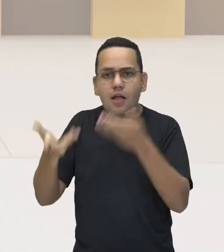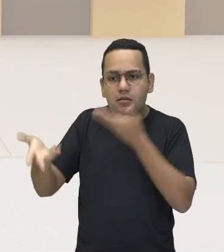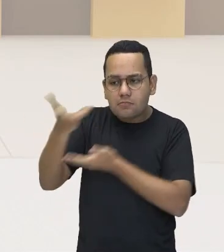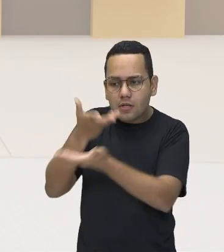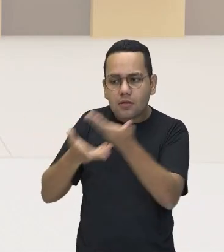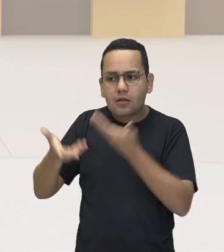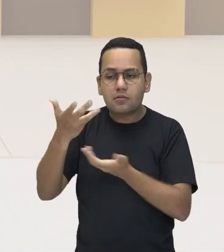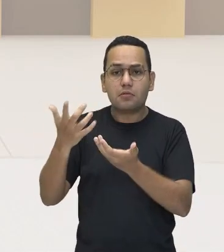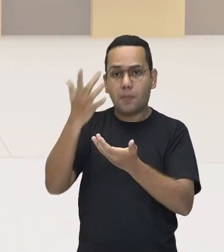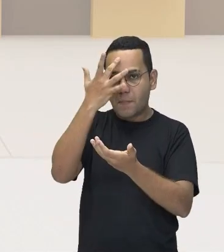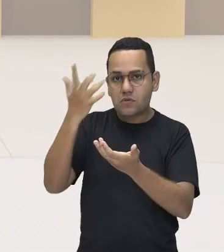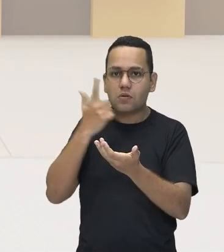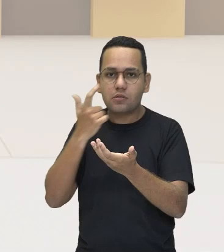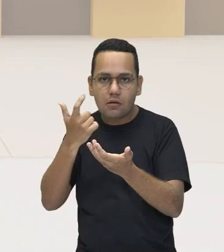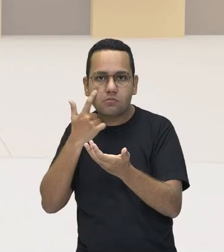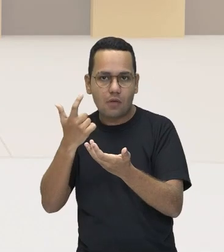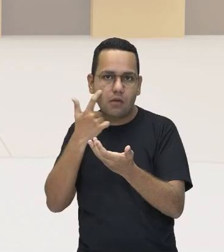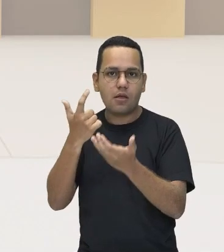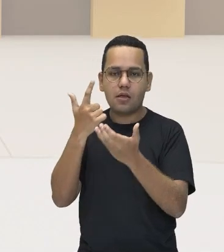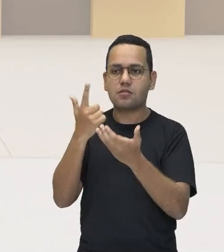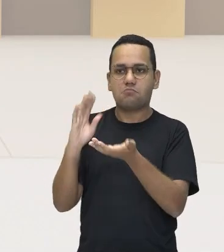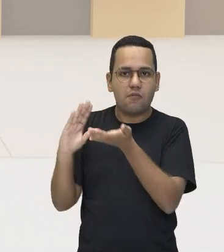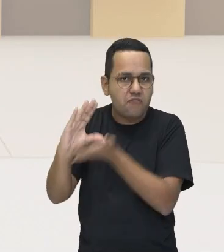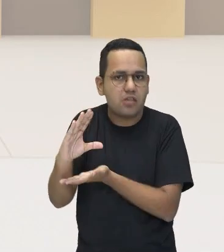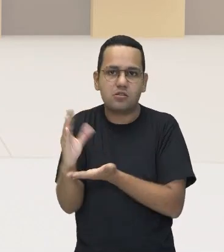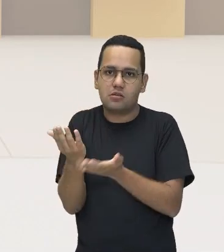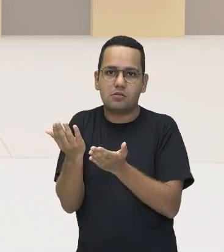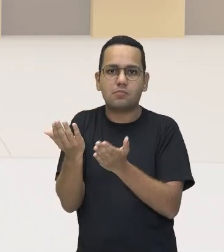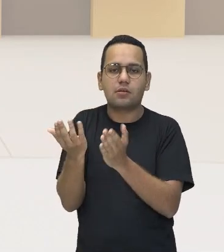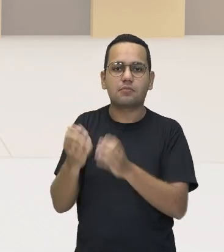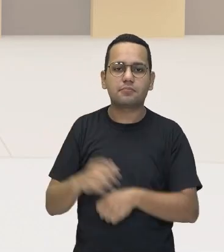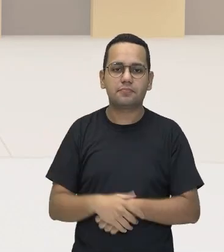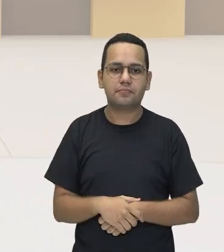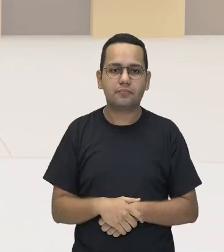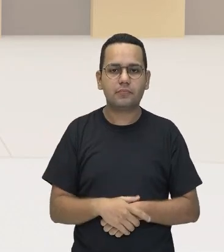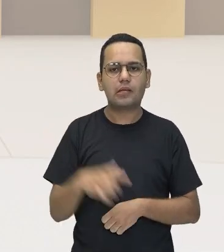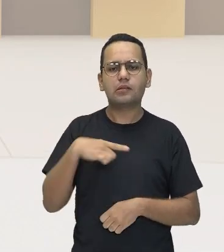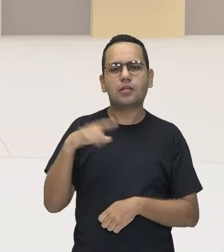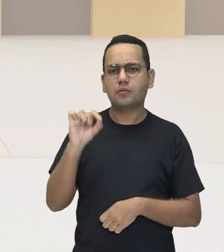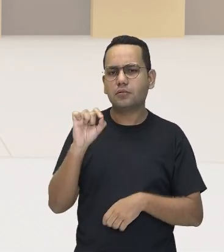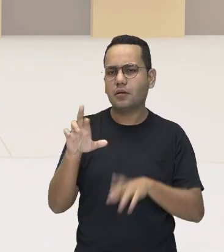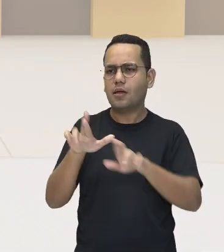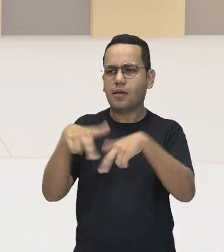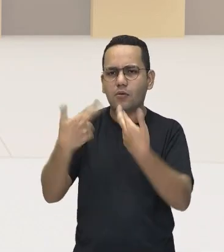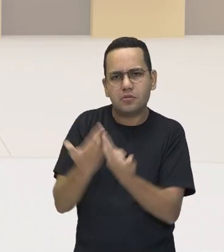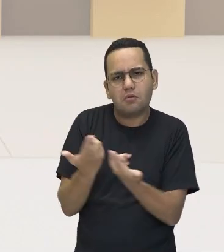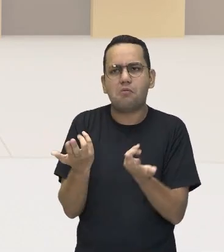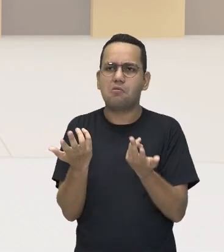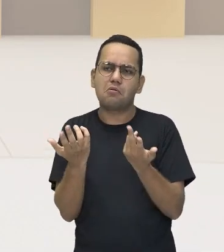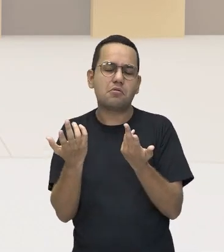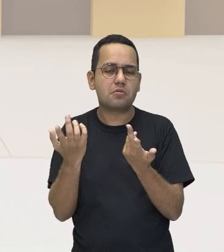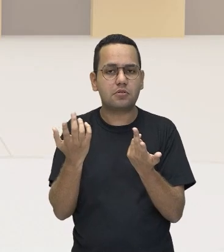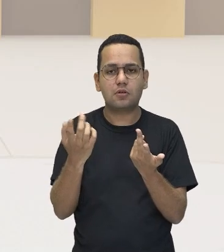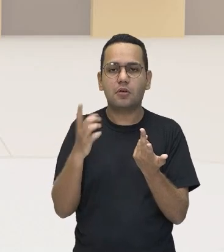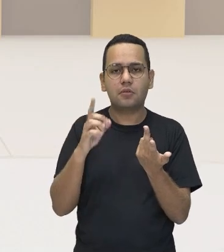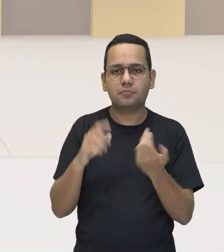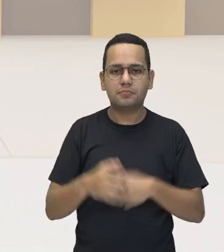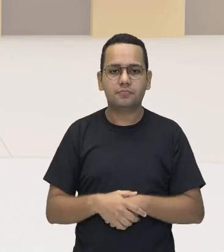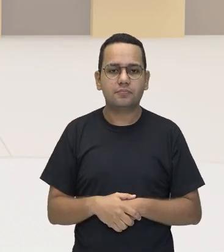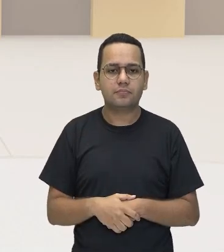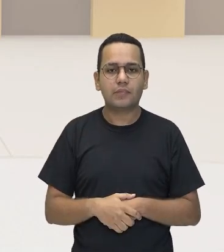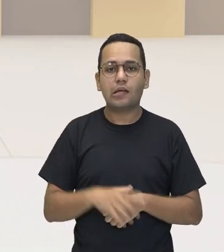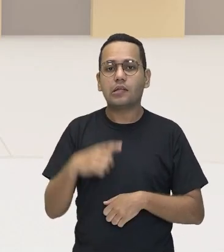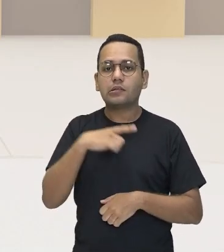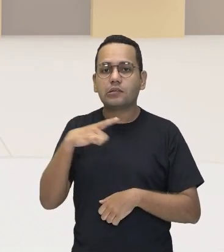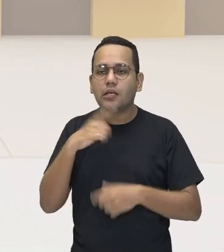né, no negócio. E isso pode incluir aí reuniões, né, você pode fazer reuniões regulares, fóruns de